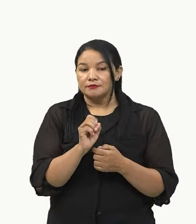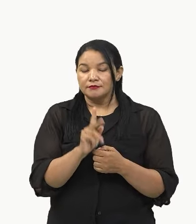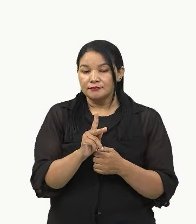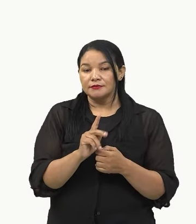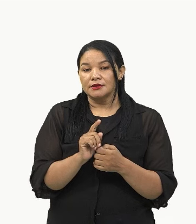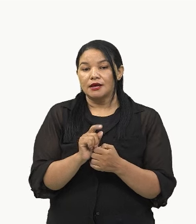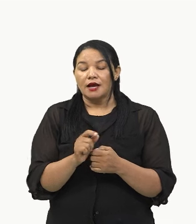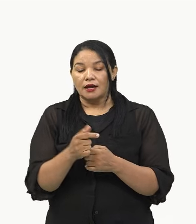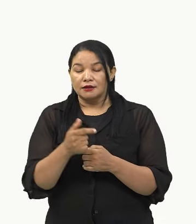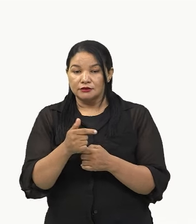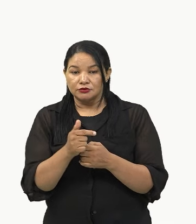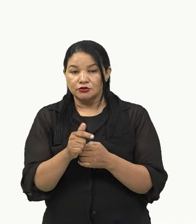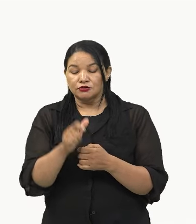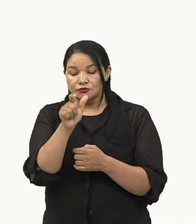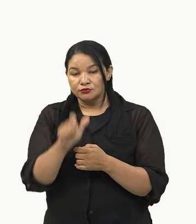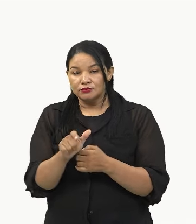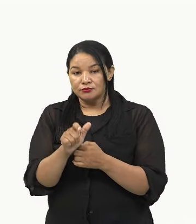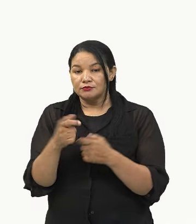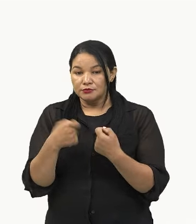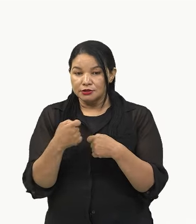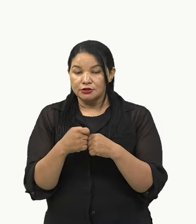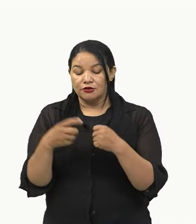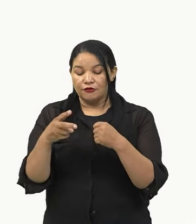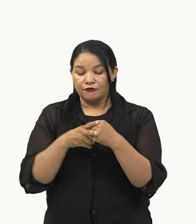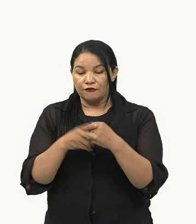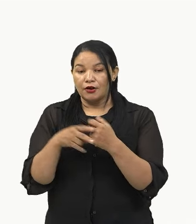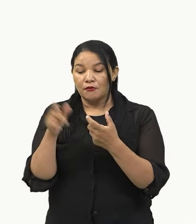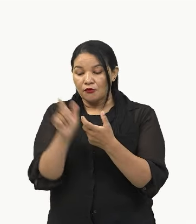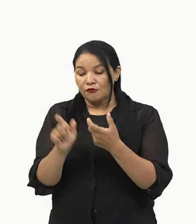aí a gente precisa fazer a conjugação do nosso verbo